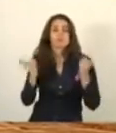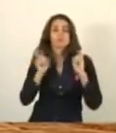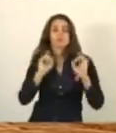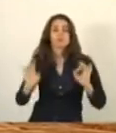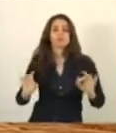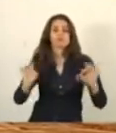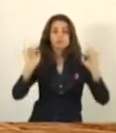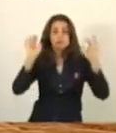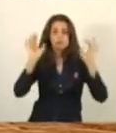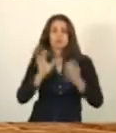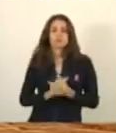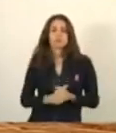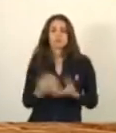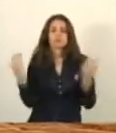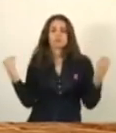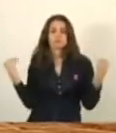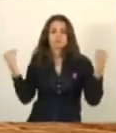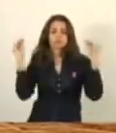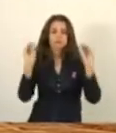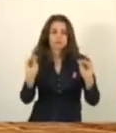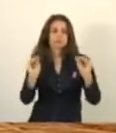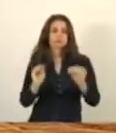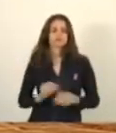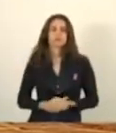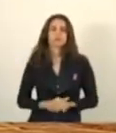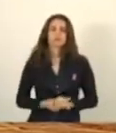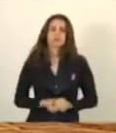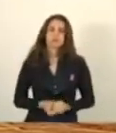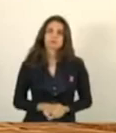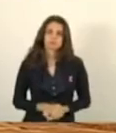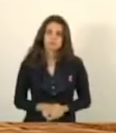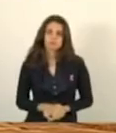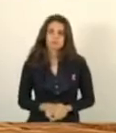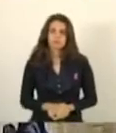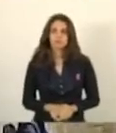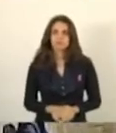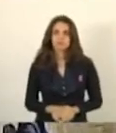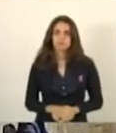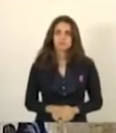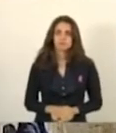decisão importante. A Fabiana pode passar o vídeo.